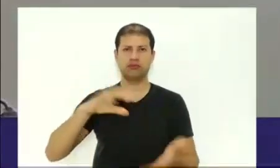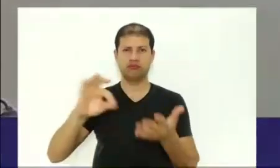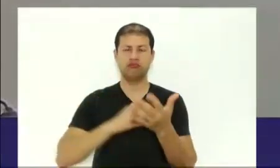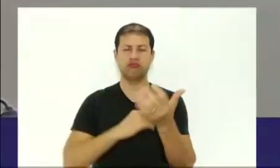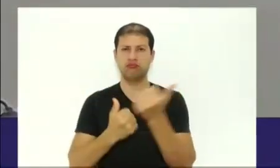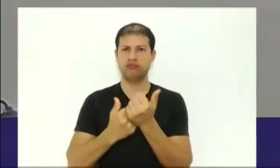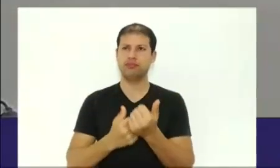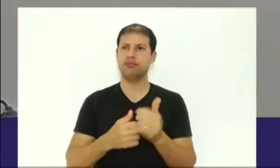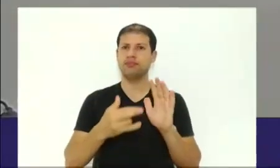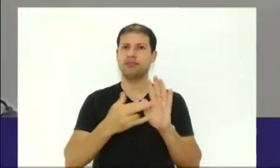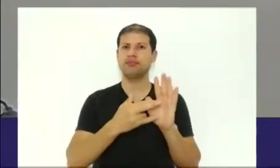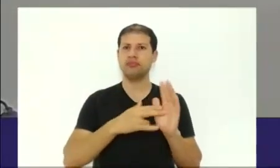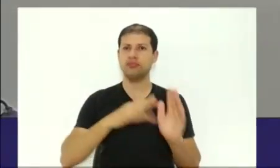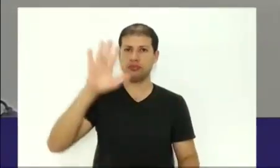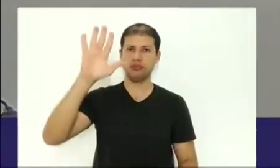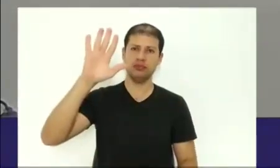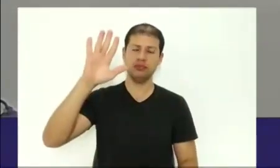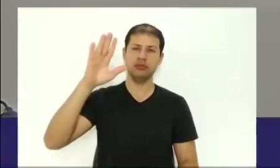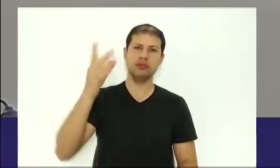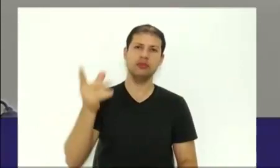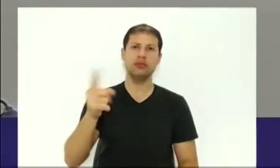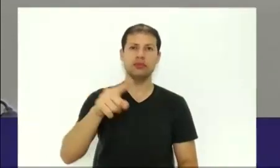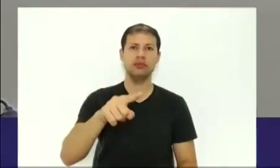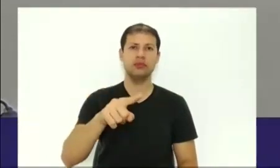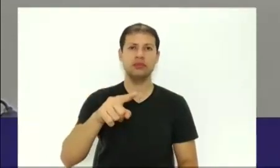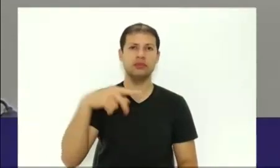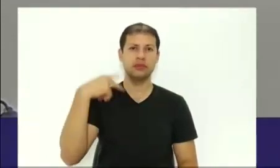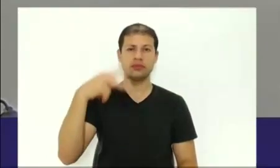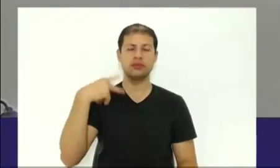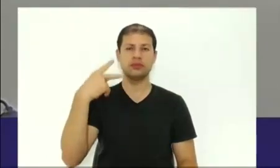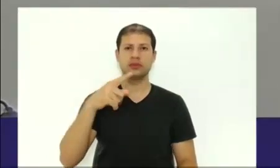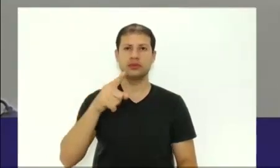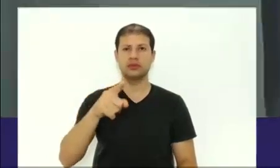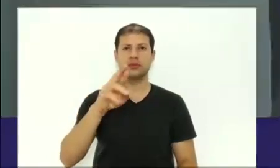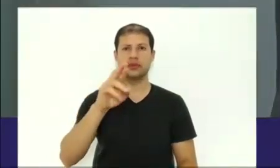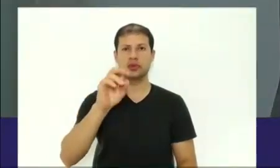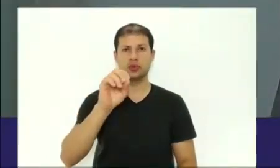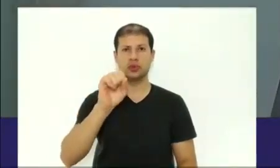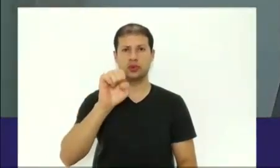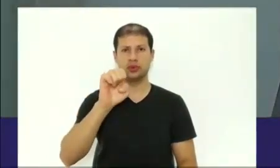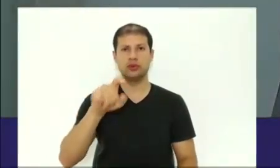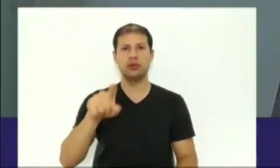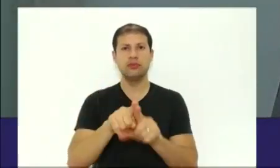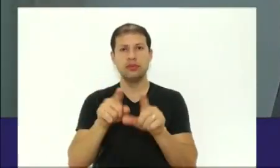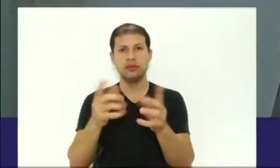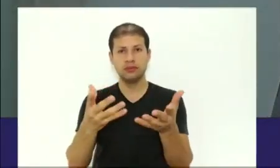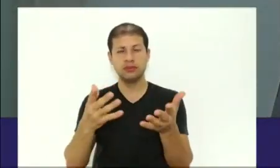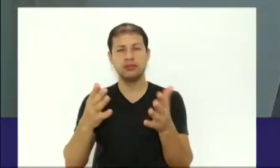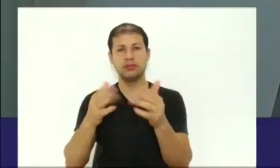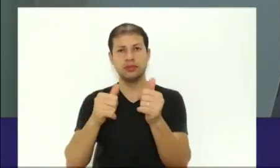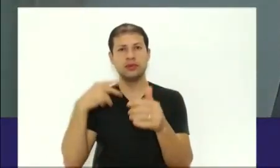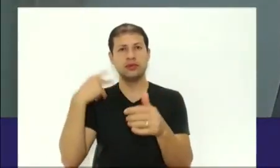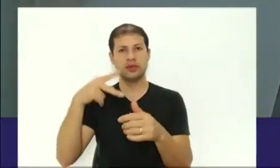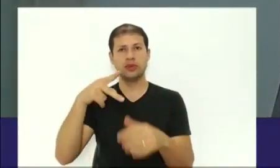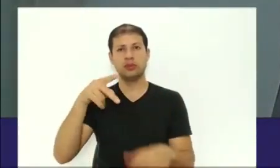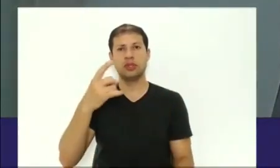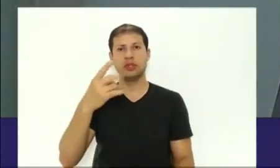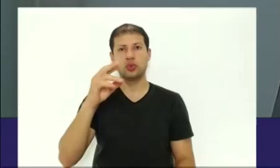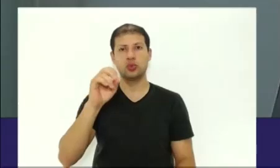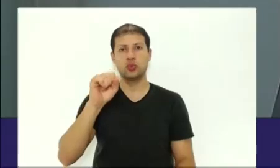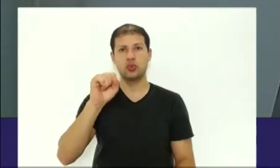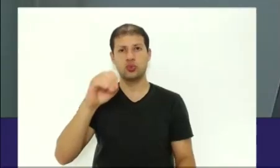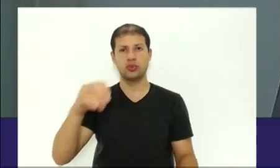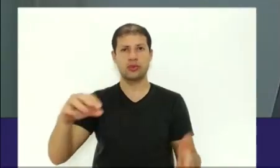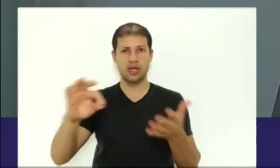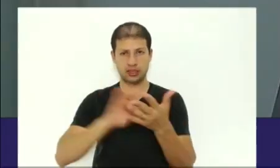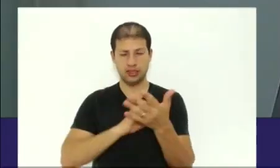ordem, senhor presidente. Tem a palavra, pela ordem, a vereadora Rosiello. Também gostaria de pedir ao vereador Pedroso para assinar em apoio a